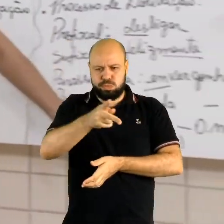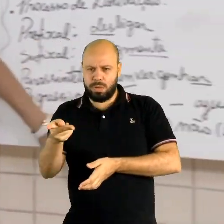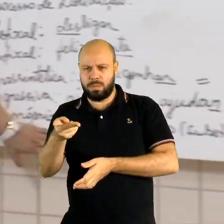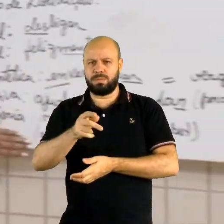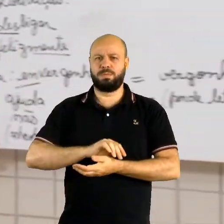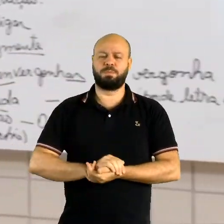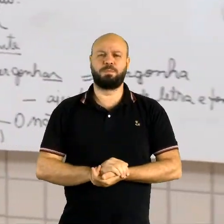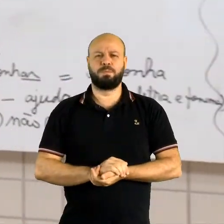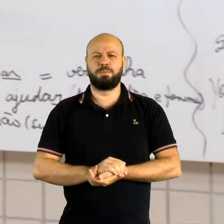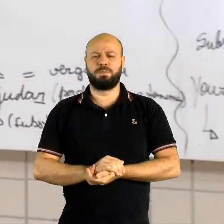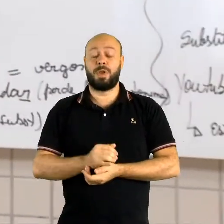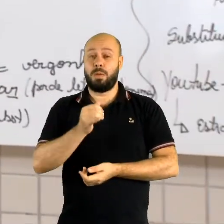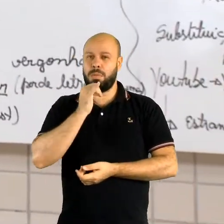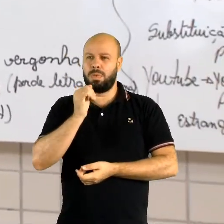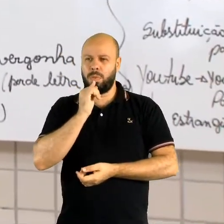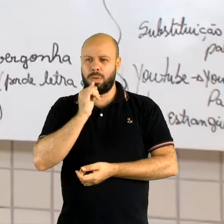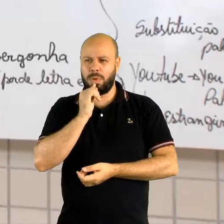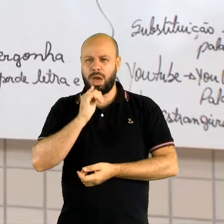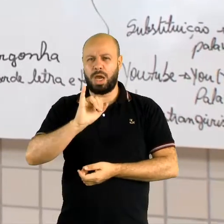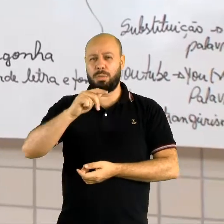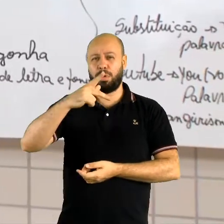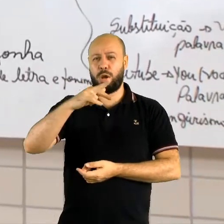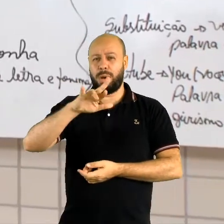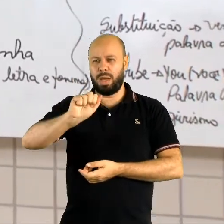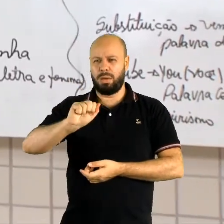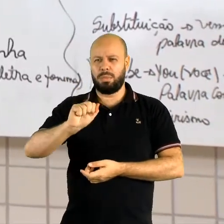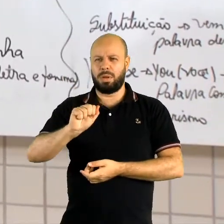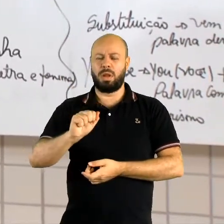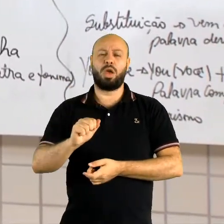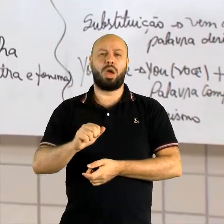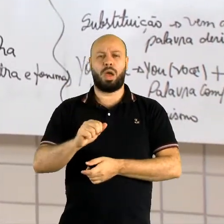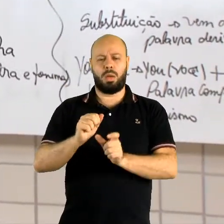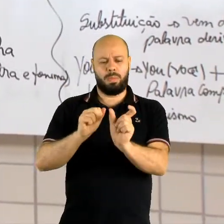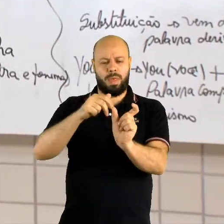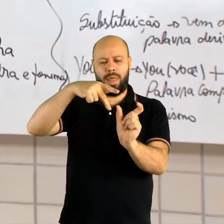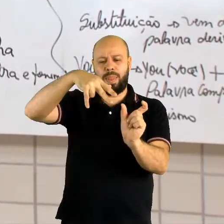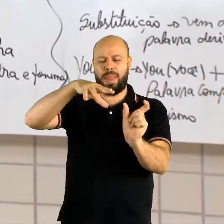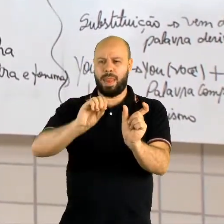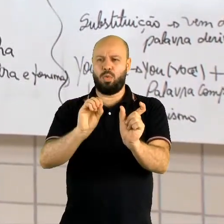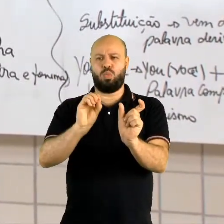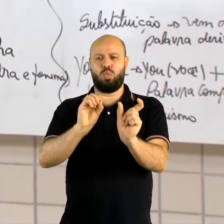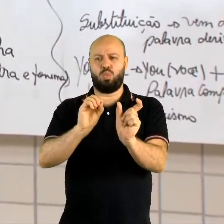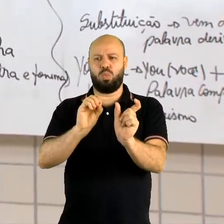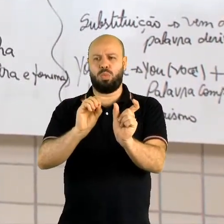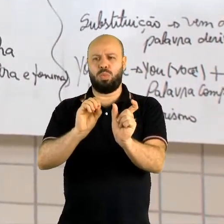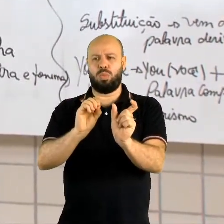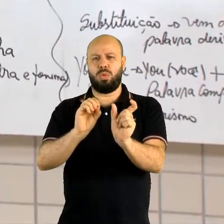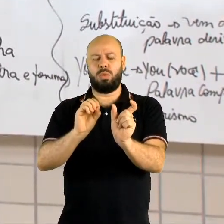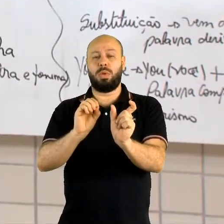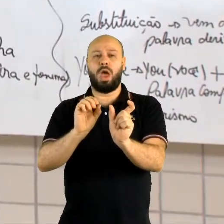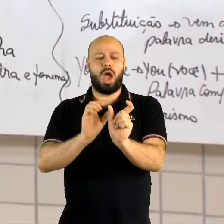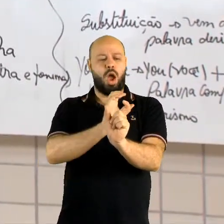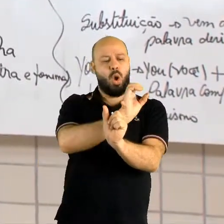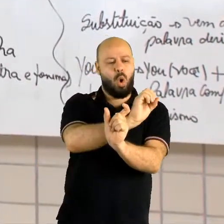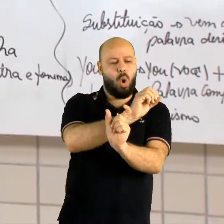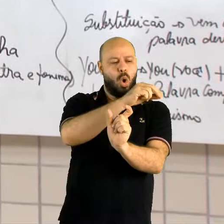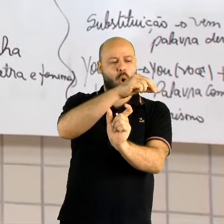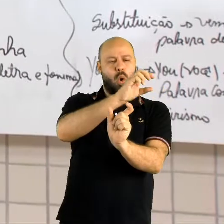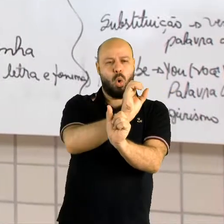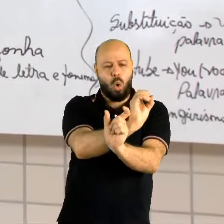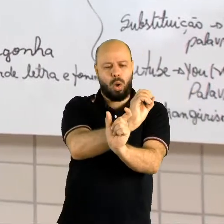Então, eu tenho um exemplo aqui, imprópria. Exemplo, não. O não, ele já mudou o